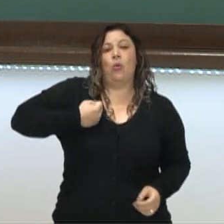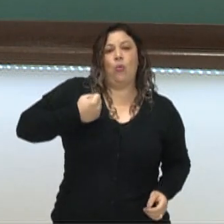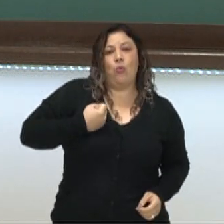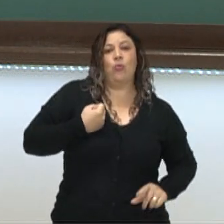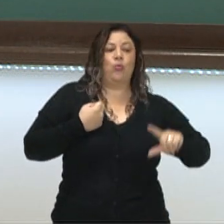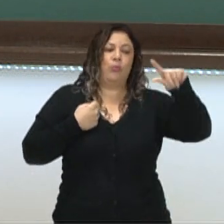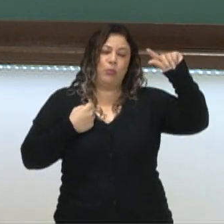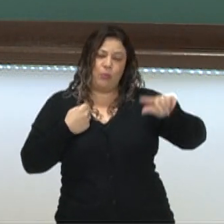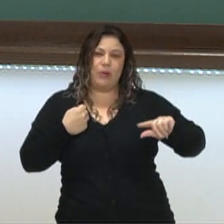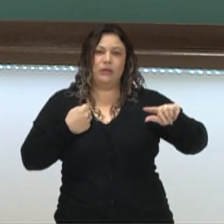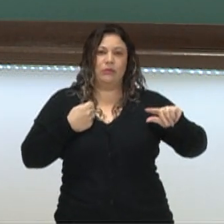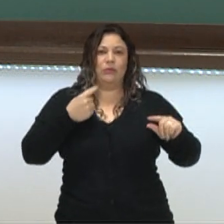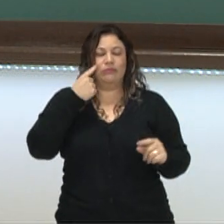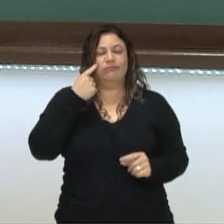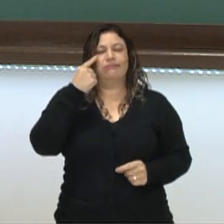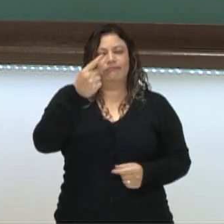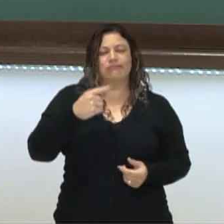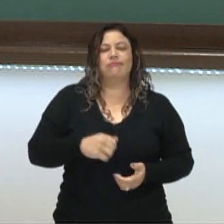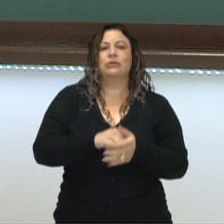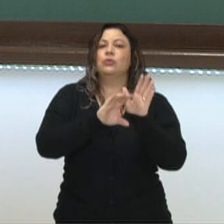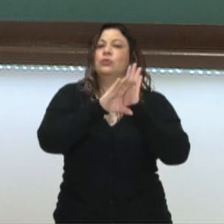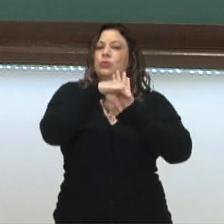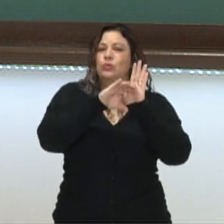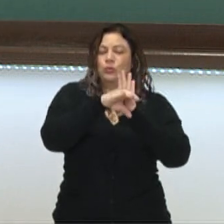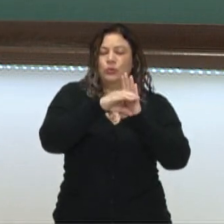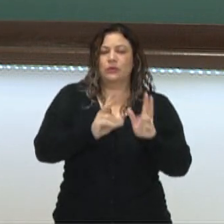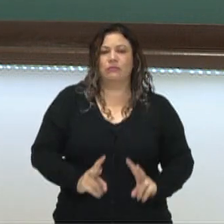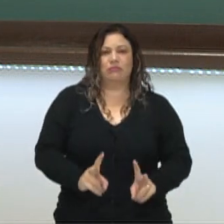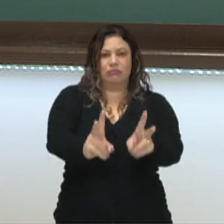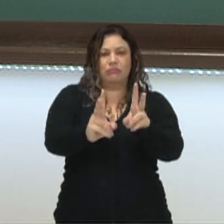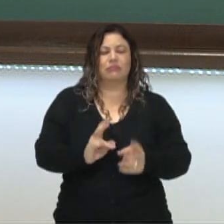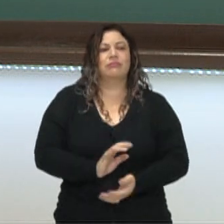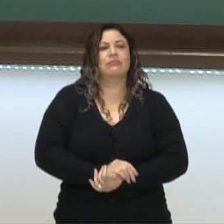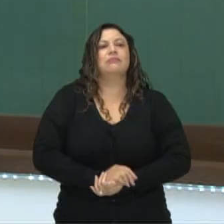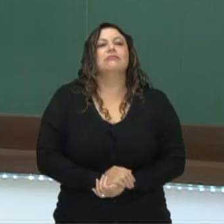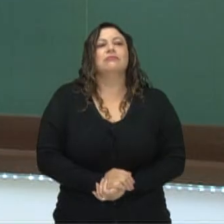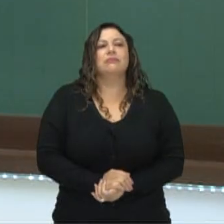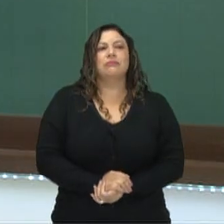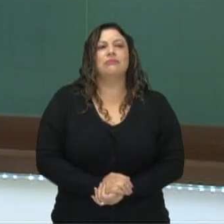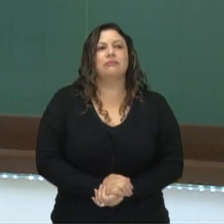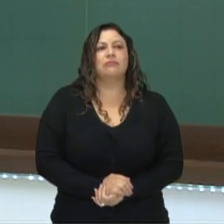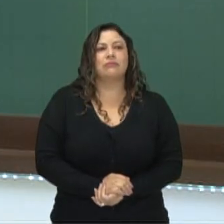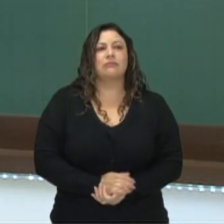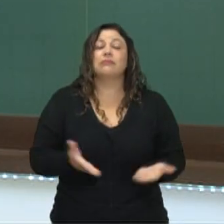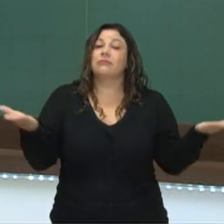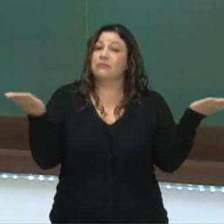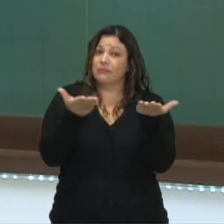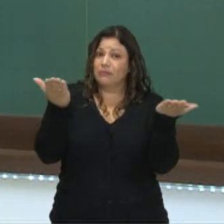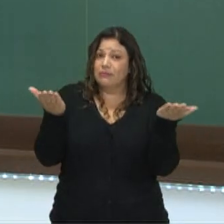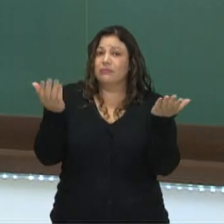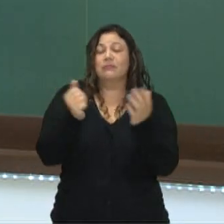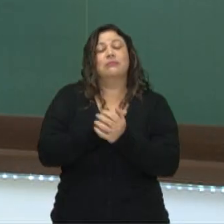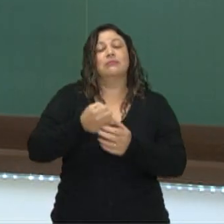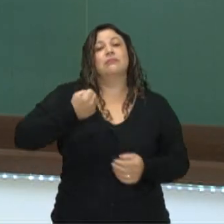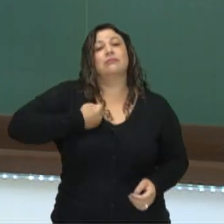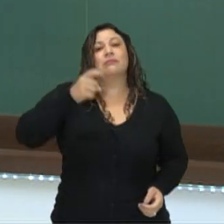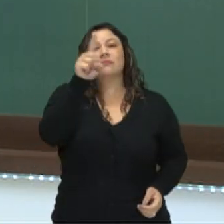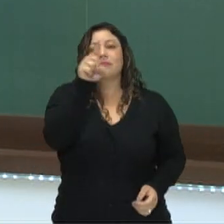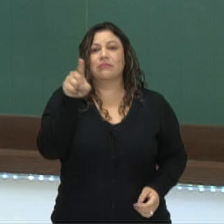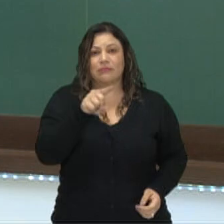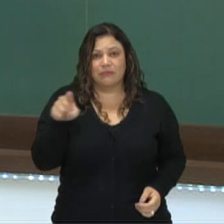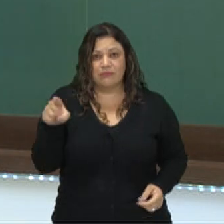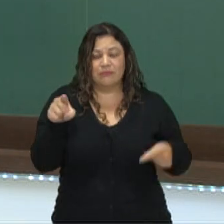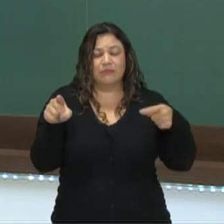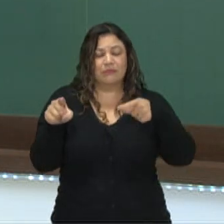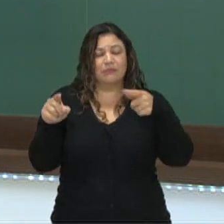ideia intuitiva do conceito aí de infinito, beleza? Então, em relação, né, aos números inteiros, né, a gente